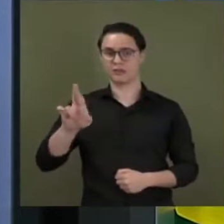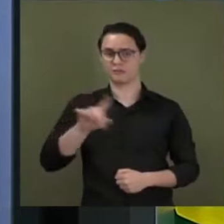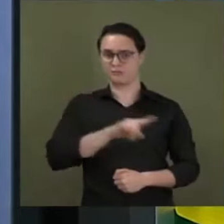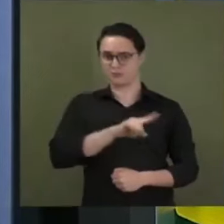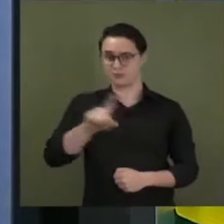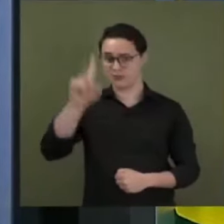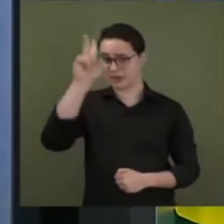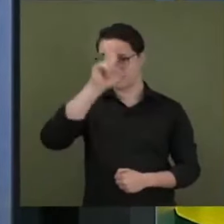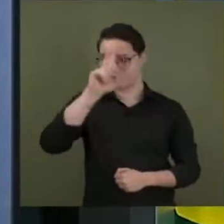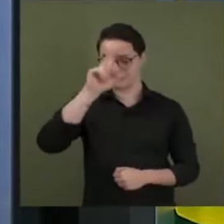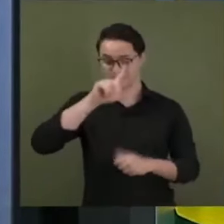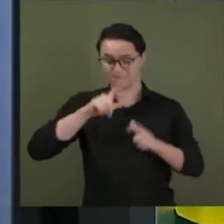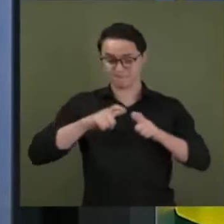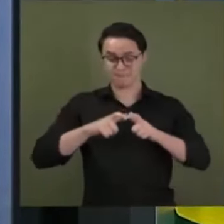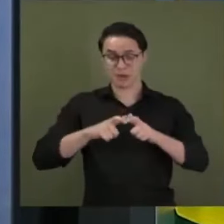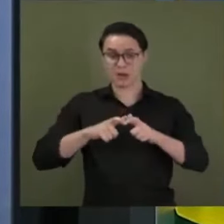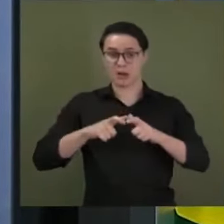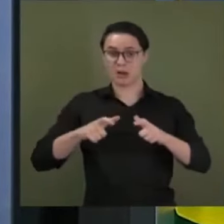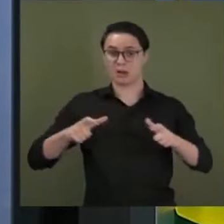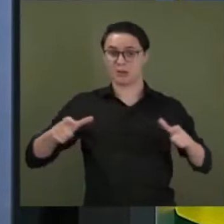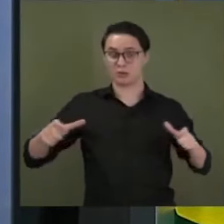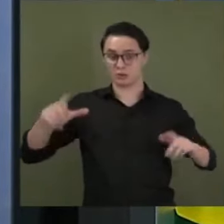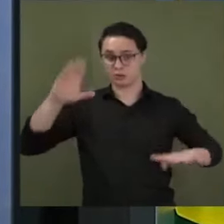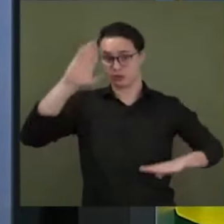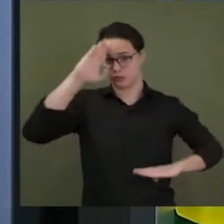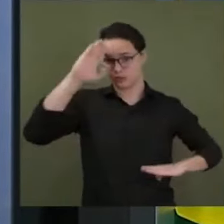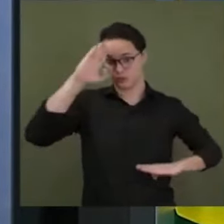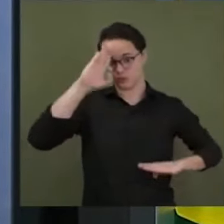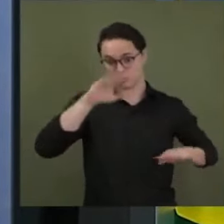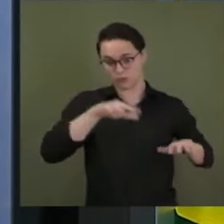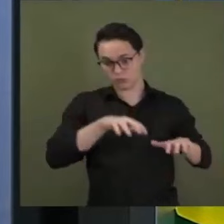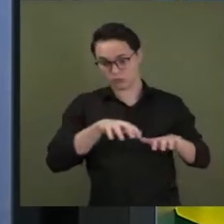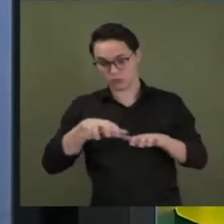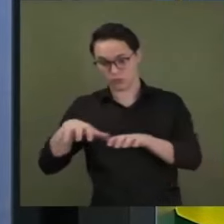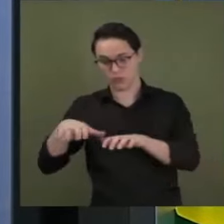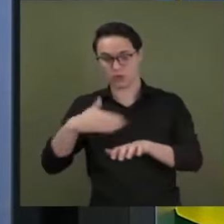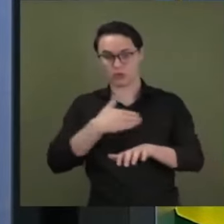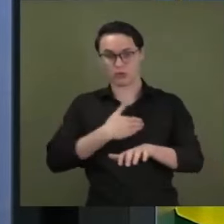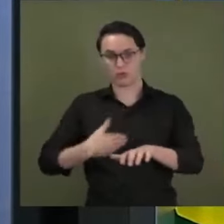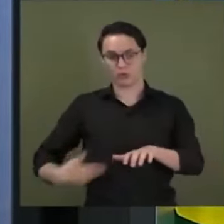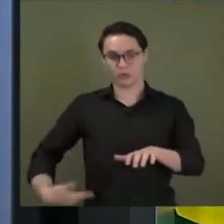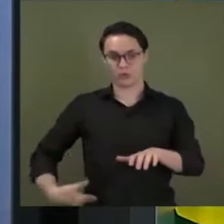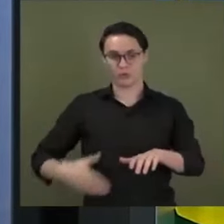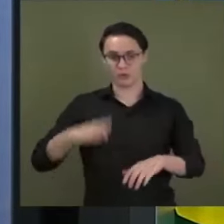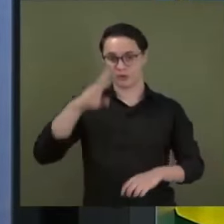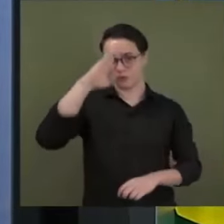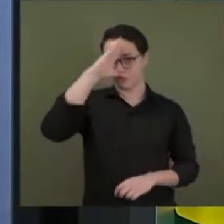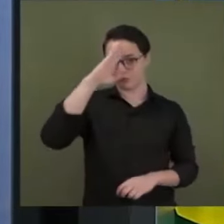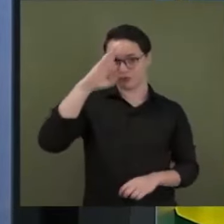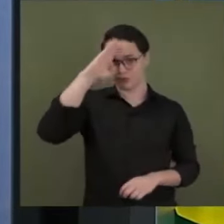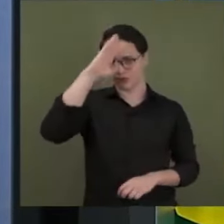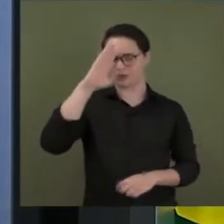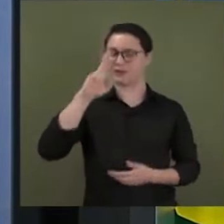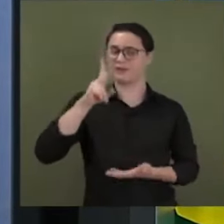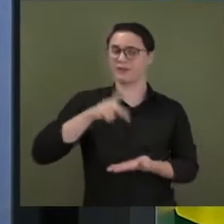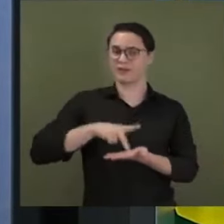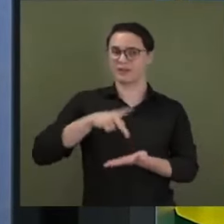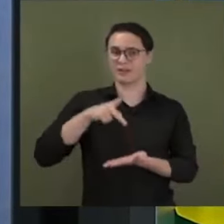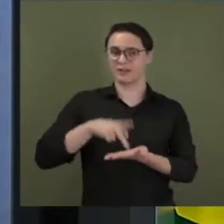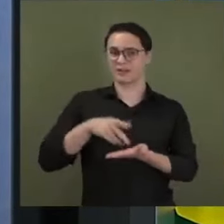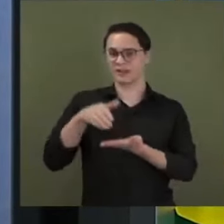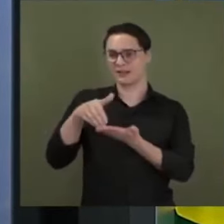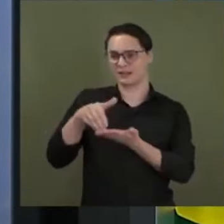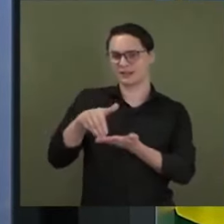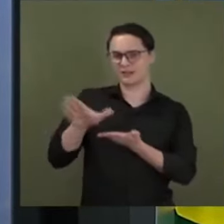estado maior do exército foi para o governo do bolsonaro é bem verdade que ele expulsou